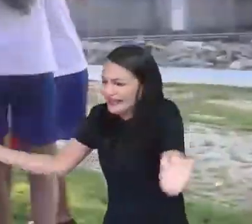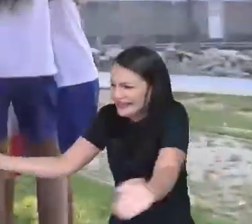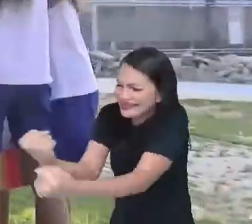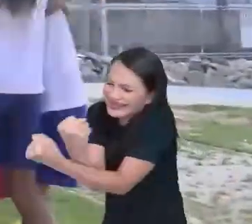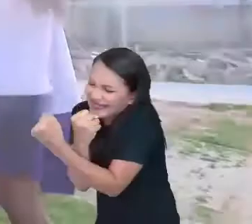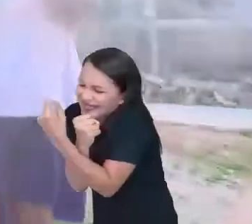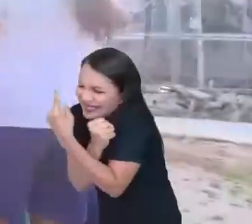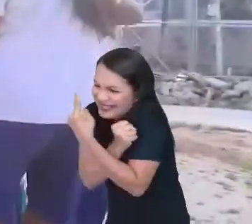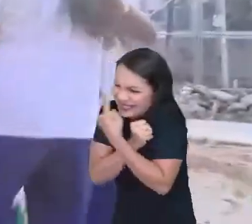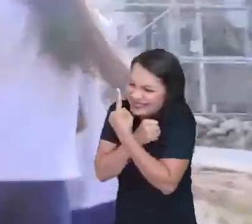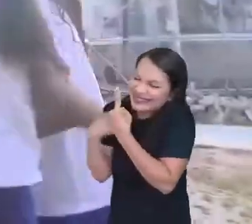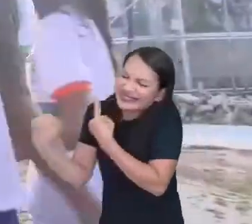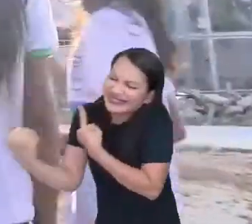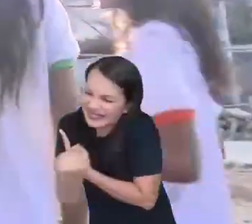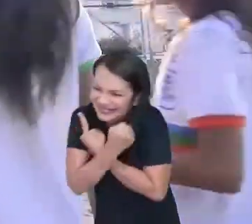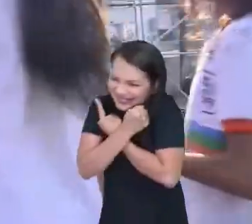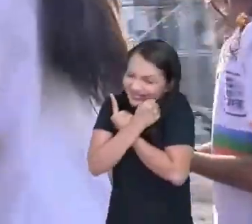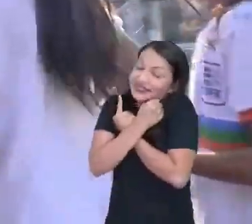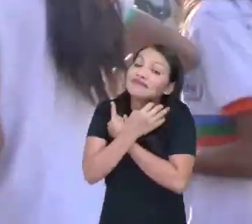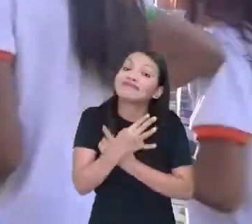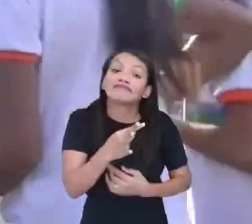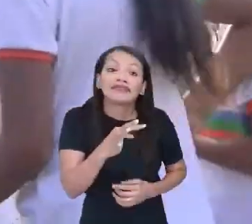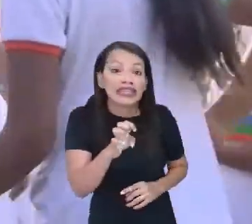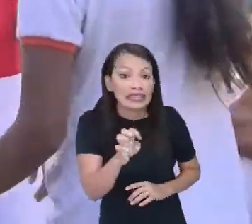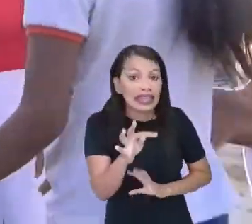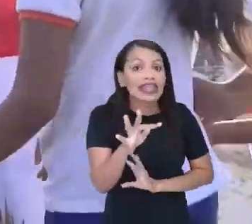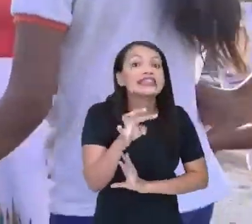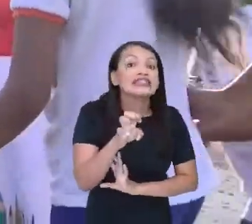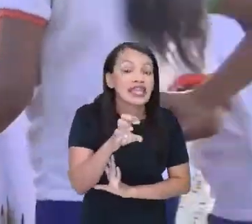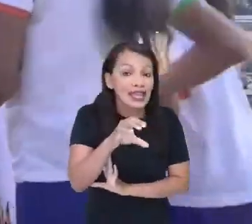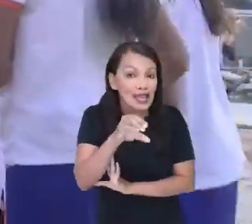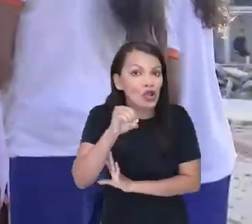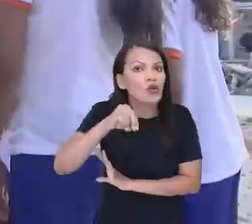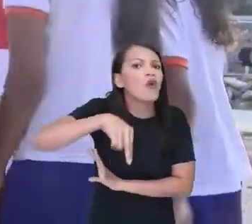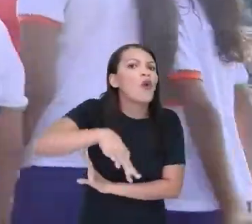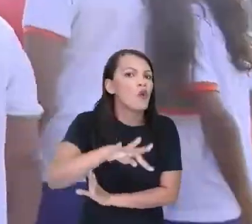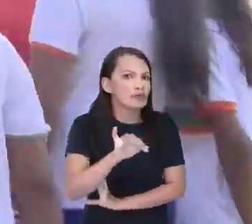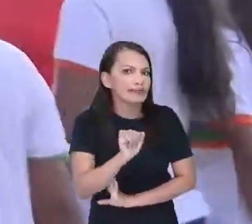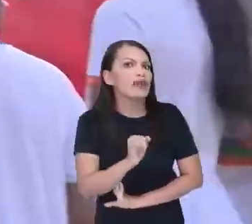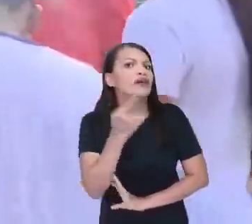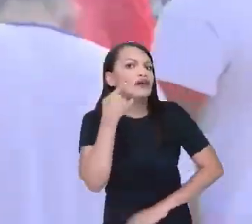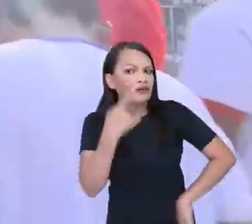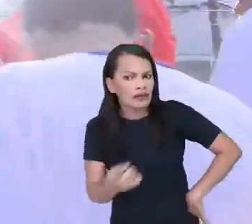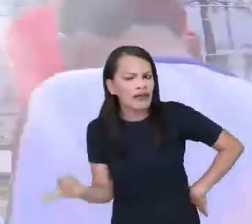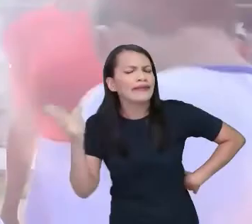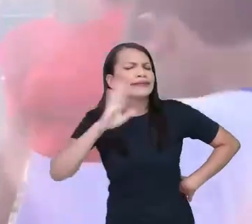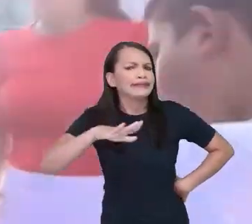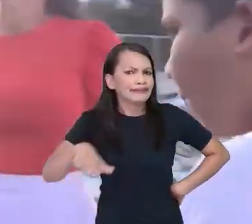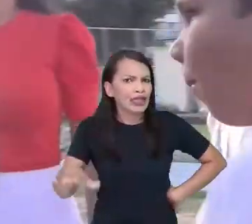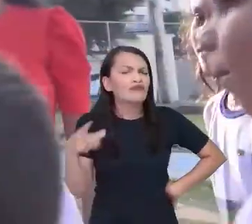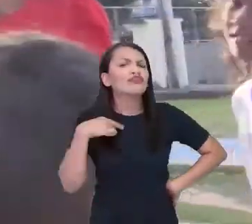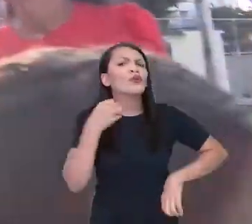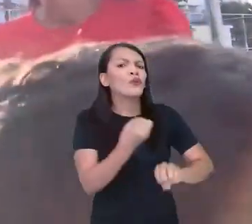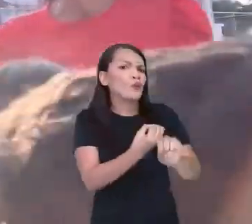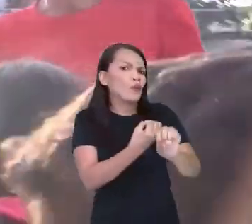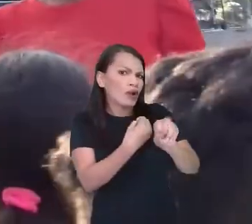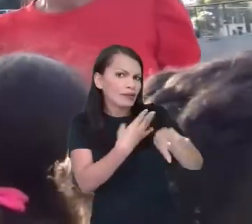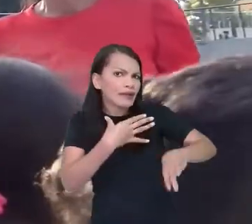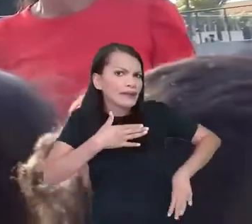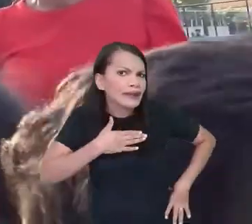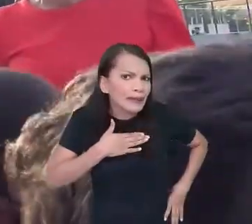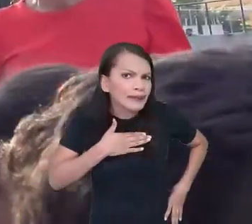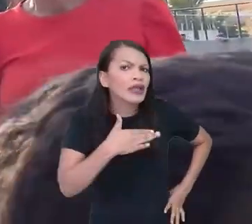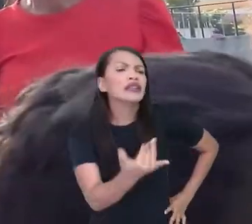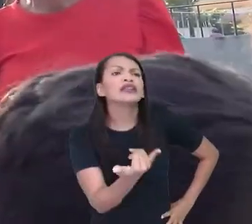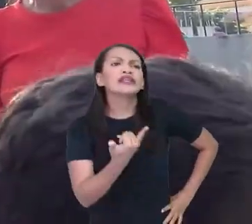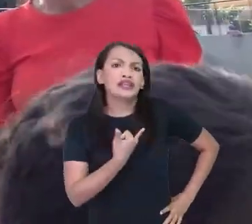Oi, Teté Conta! Esses meninos fizeram uma chamada de vídeo pra mim, dizendo